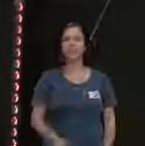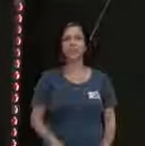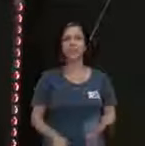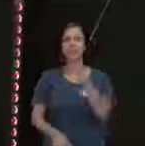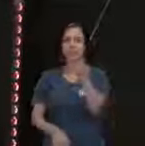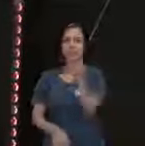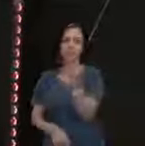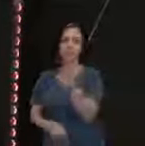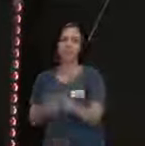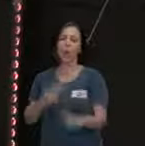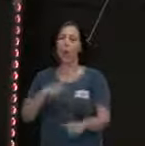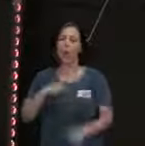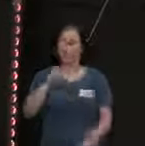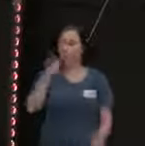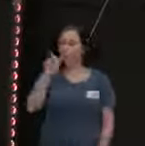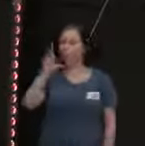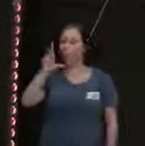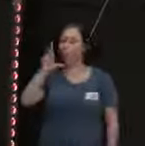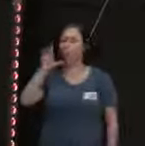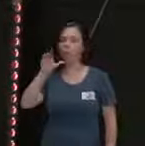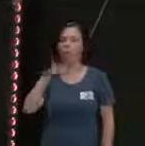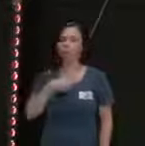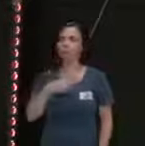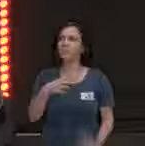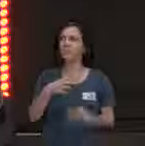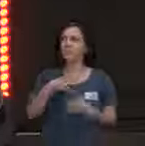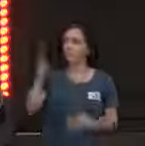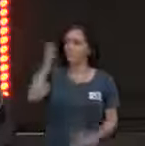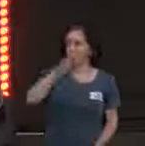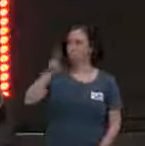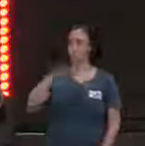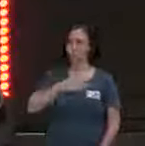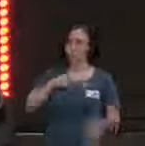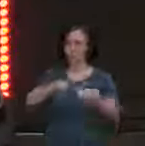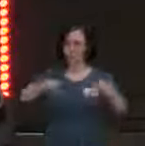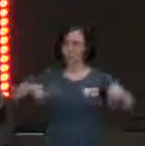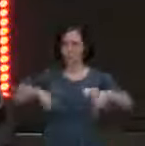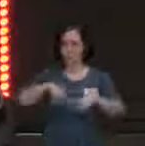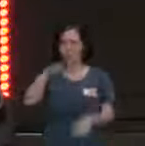uso ar condicionado no meu quarto para dormir eu boto 0°